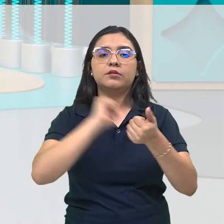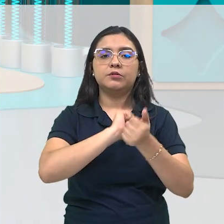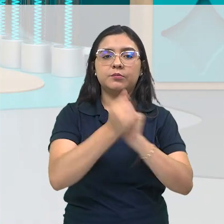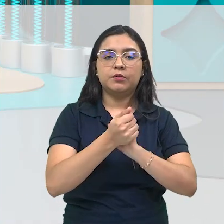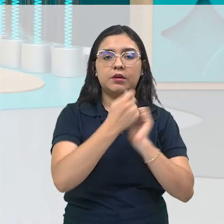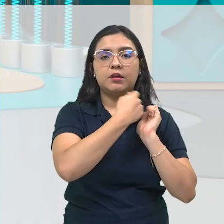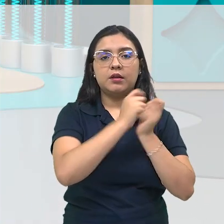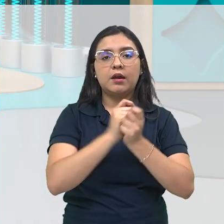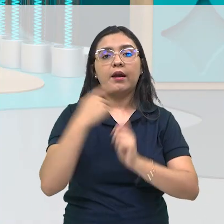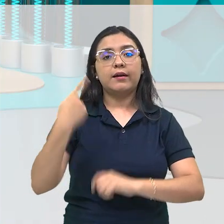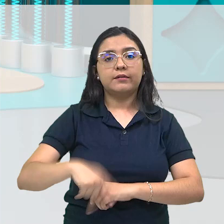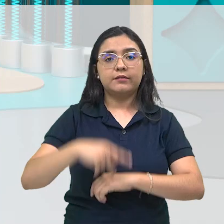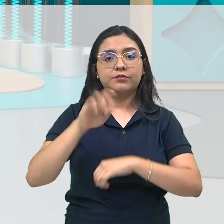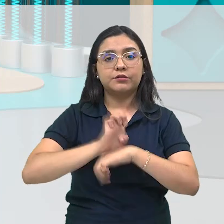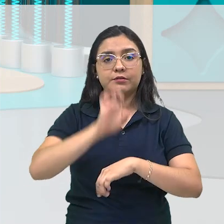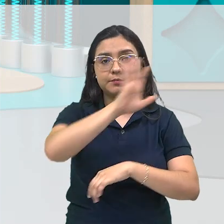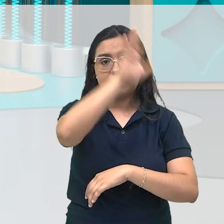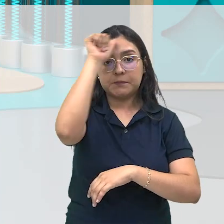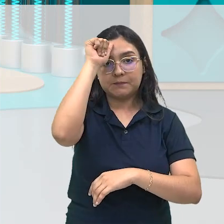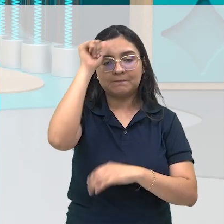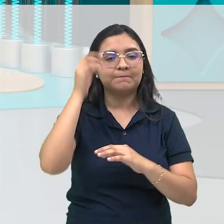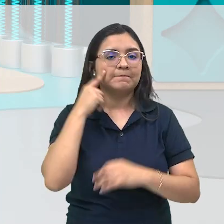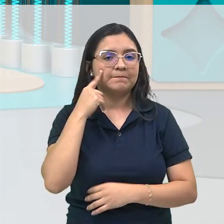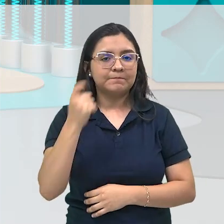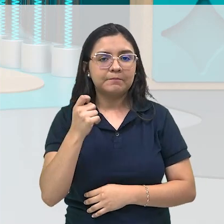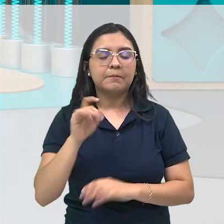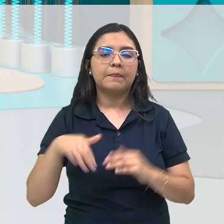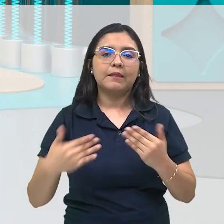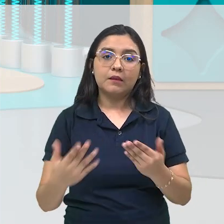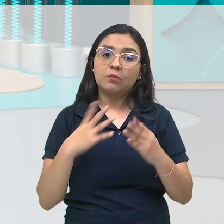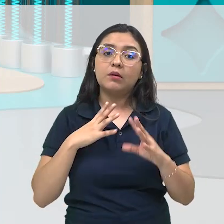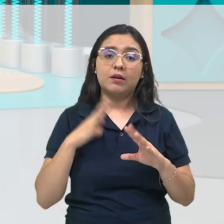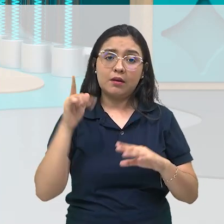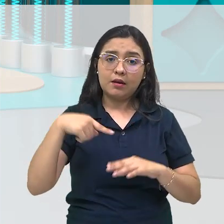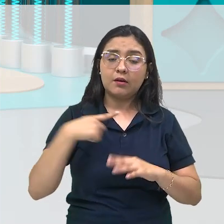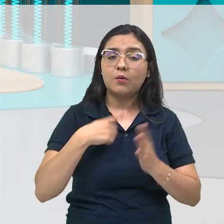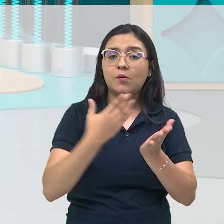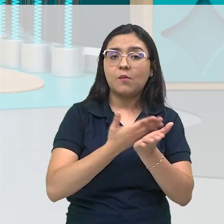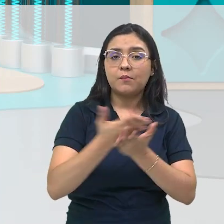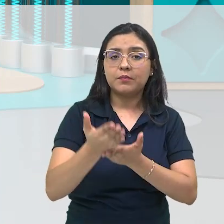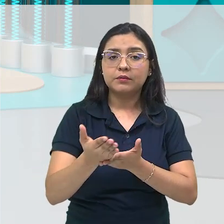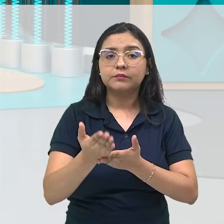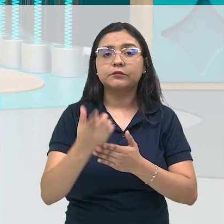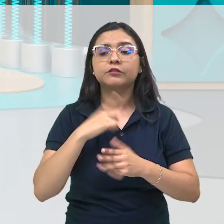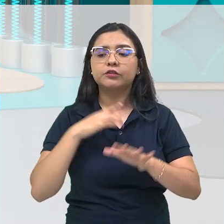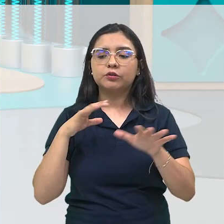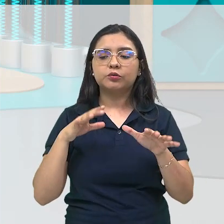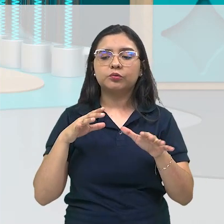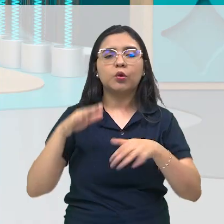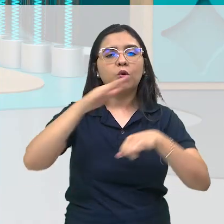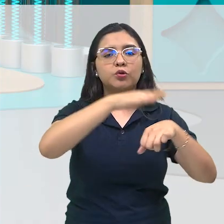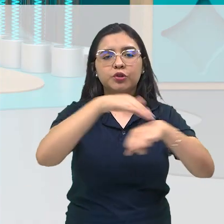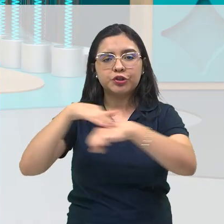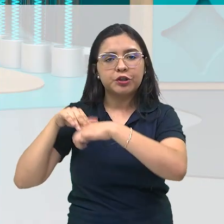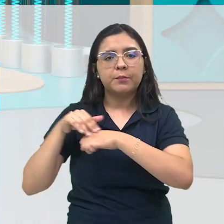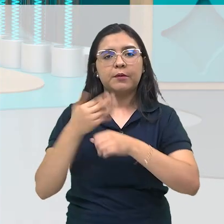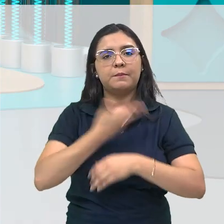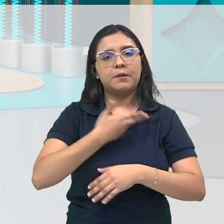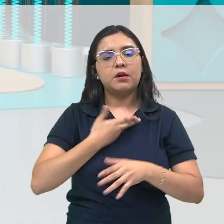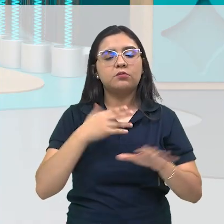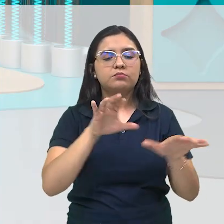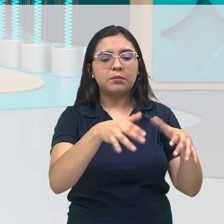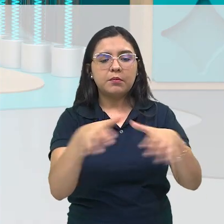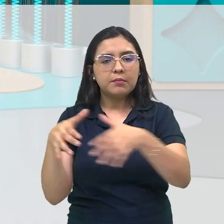no nosso estado, né? Olha só que interessante. É assim que tudo começa, gente. Você vai, junta ali uns amigos, começa a